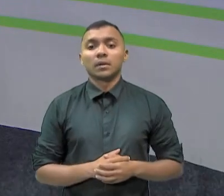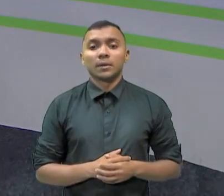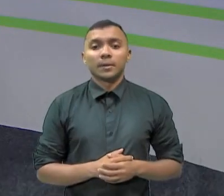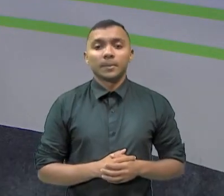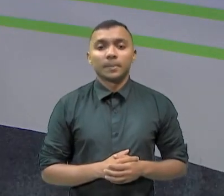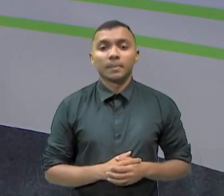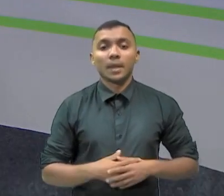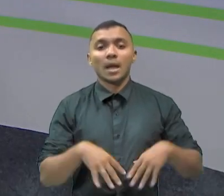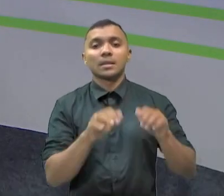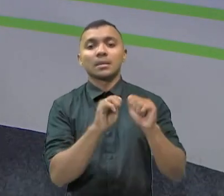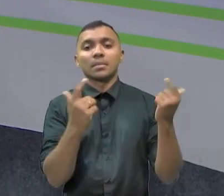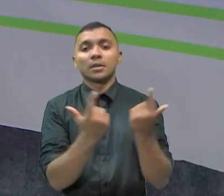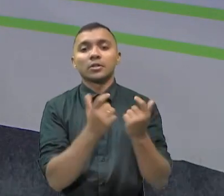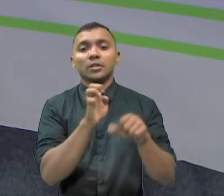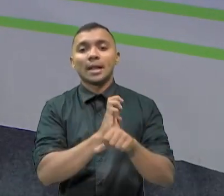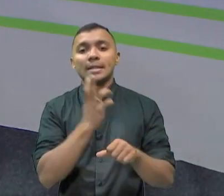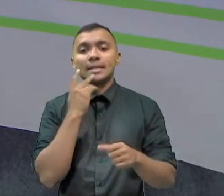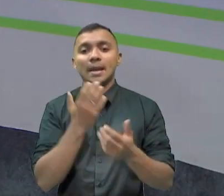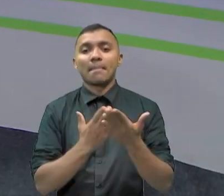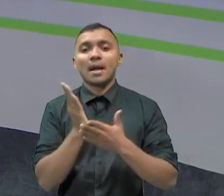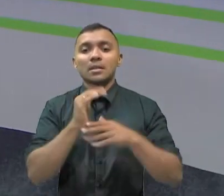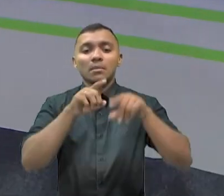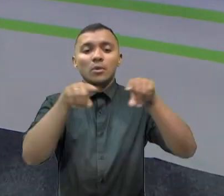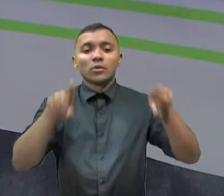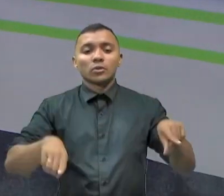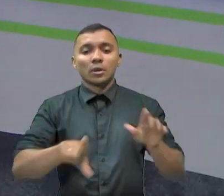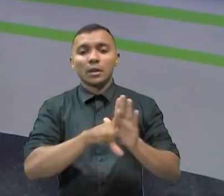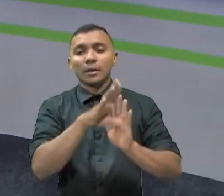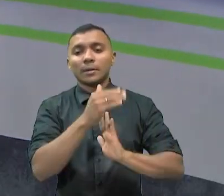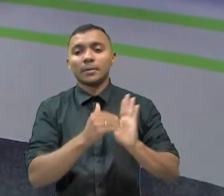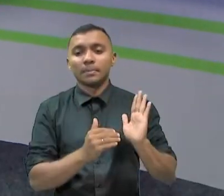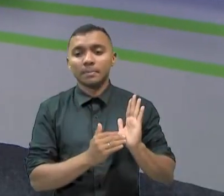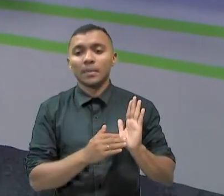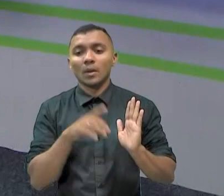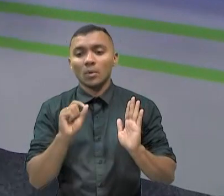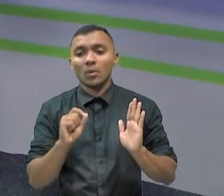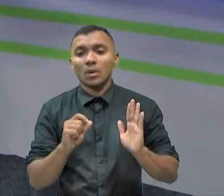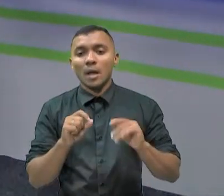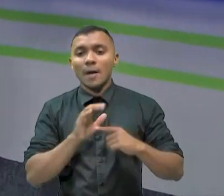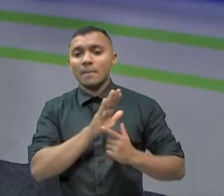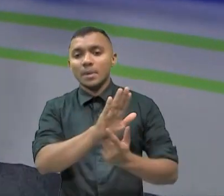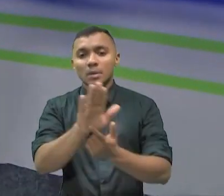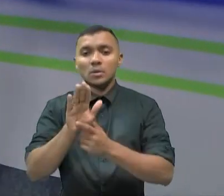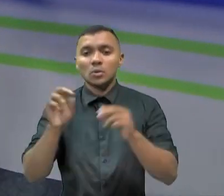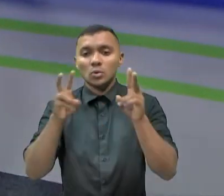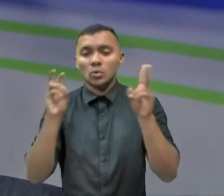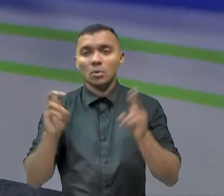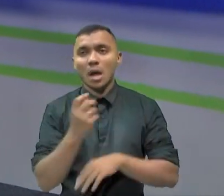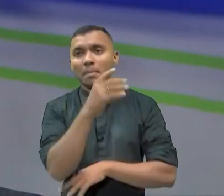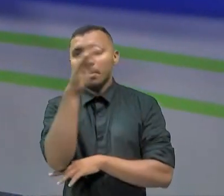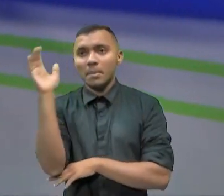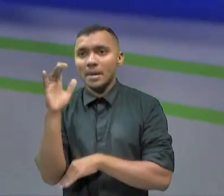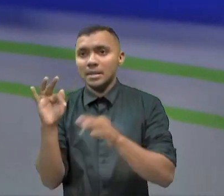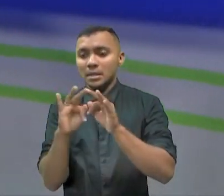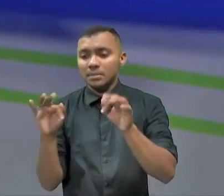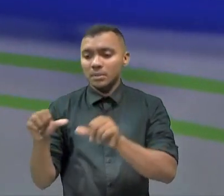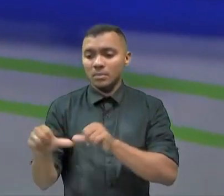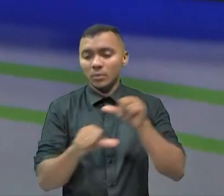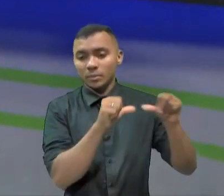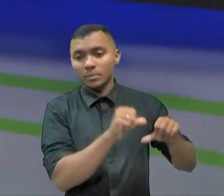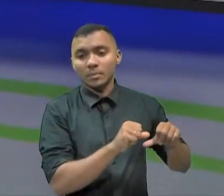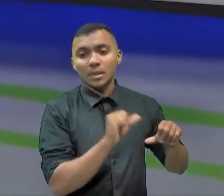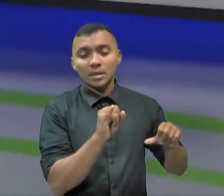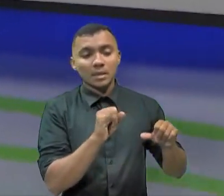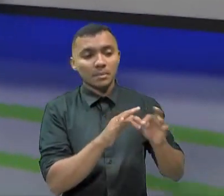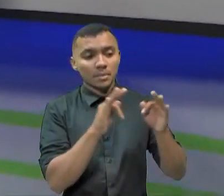Assembleia Legislativa aprovou um projeto de lei que dispõe sobre procedimentos ambientais simplificados para as atividades de micro